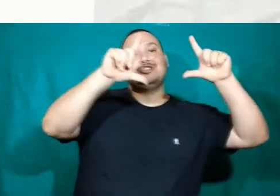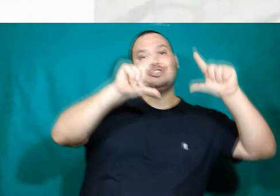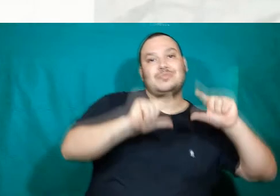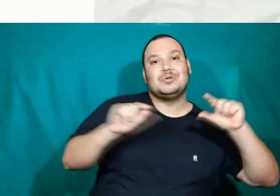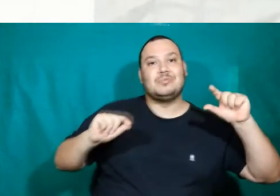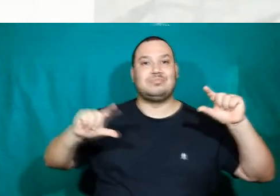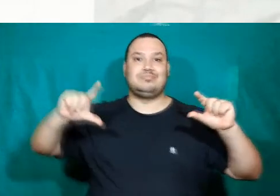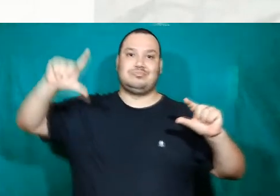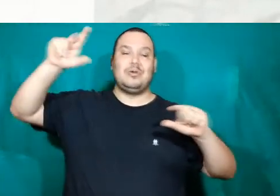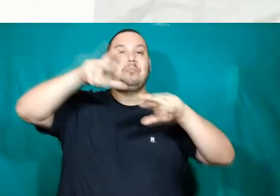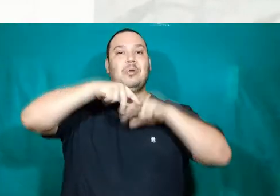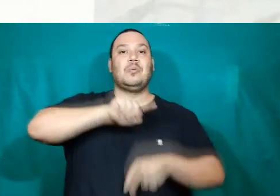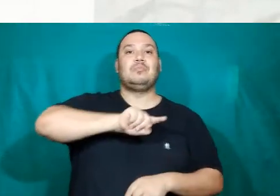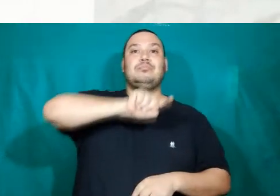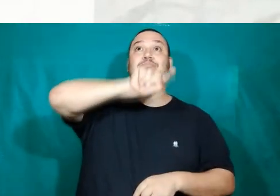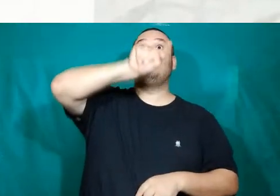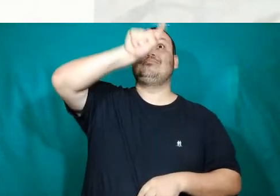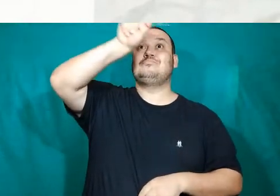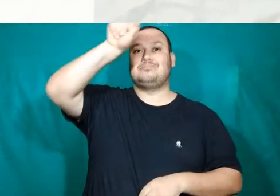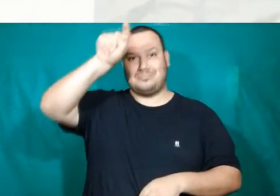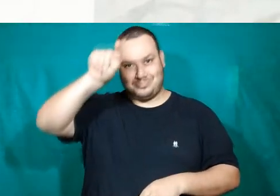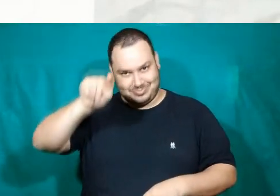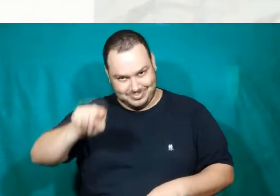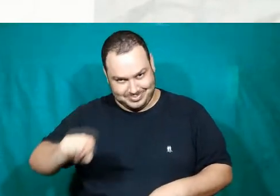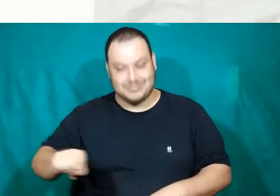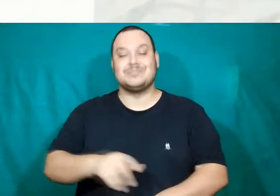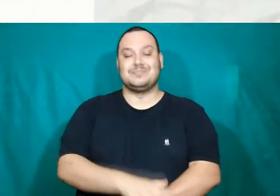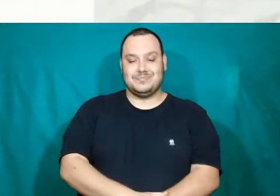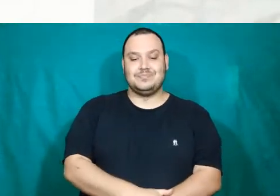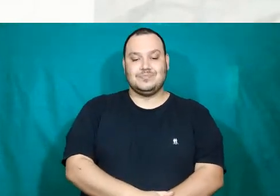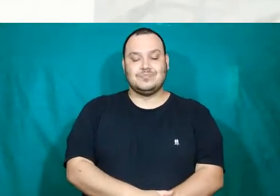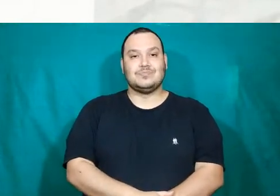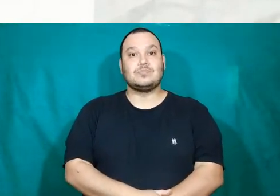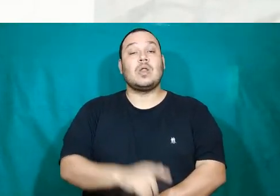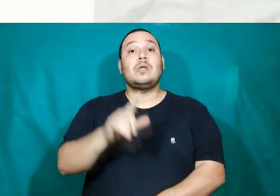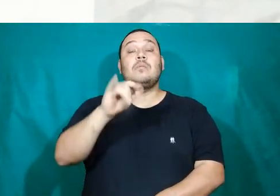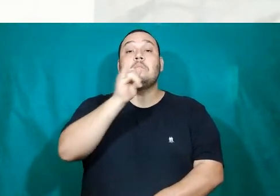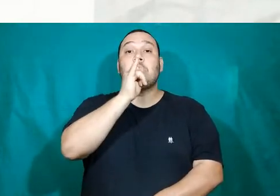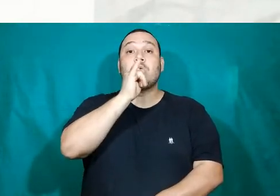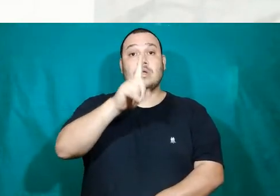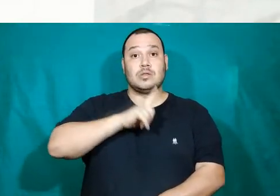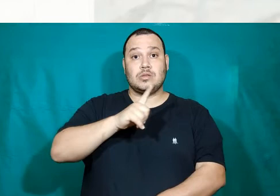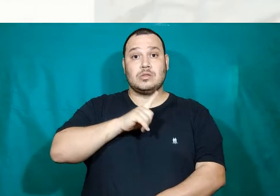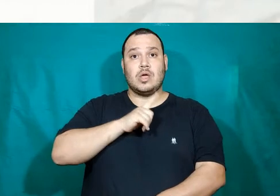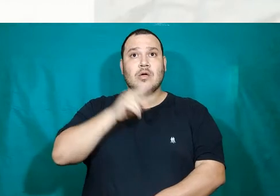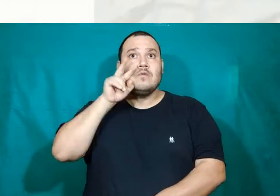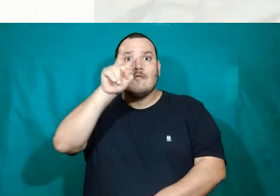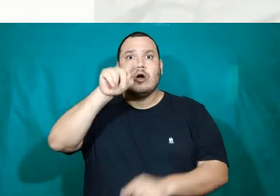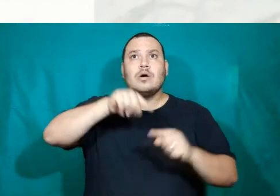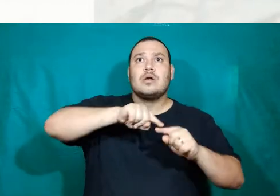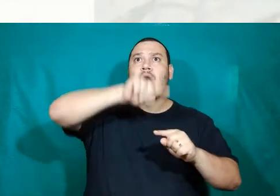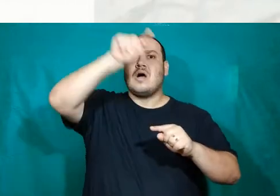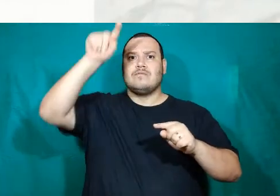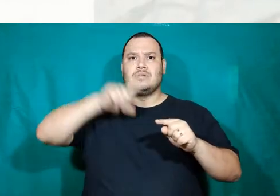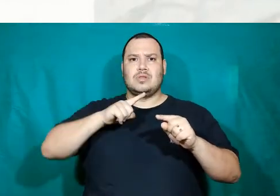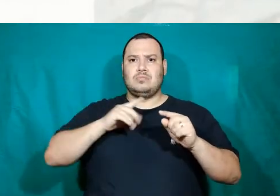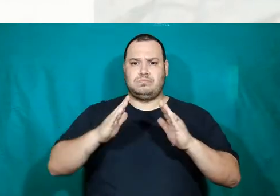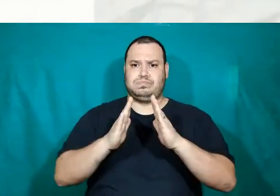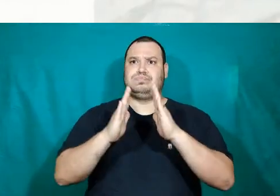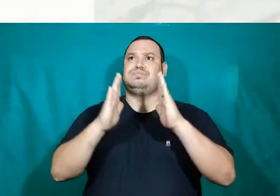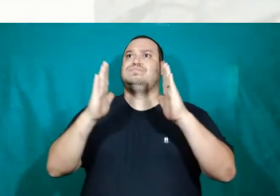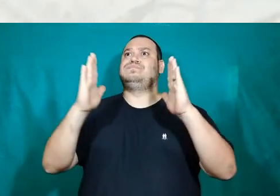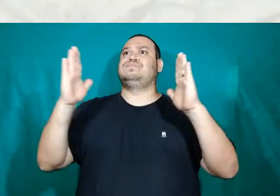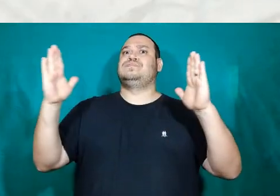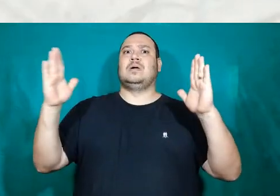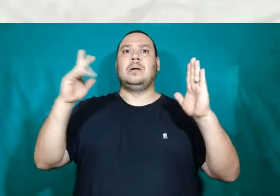e estreito, representa uma doença cuja disseminação ocorre de forma muito rápida, como é o caso do corona.